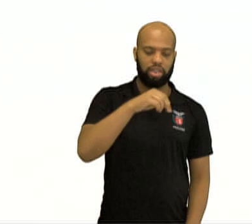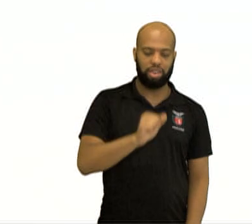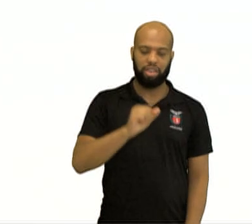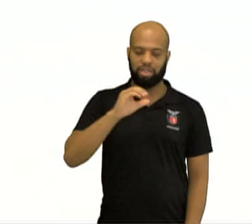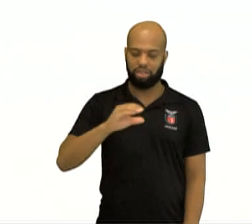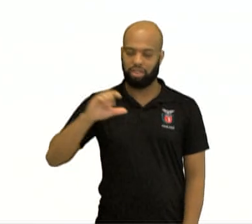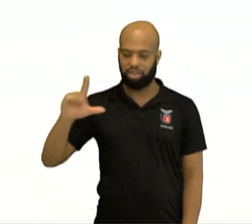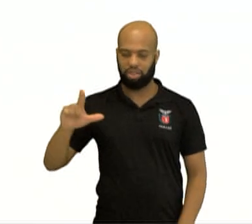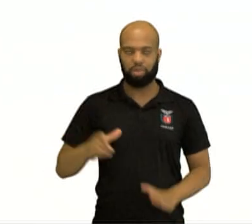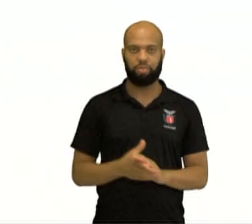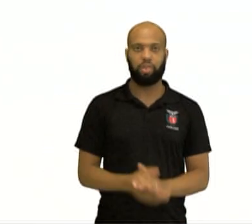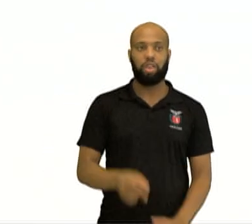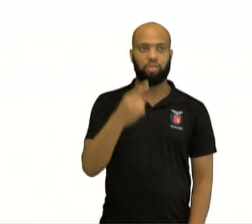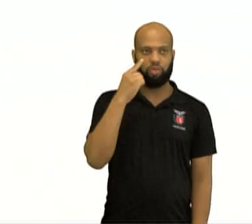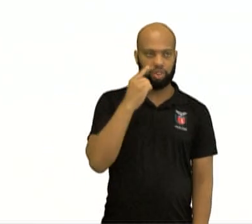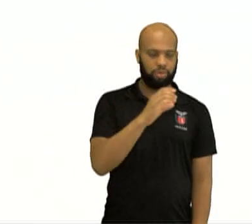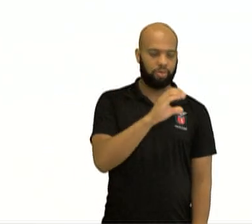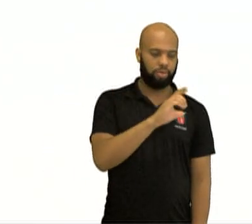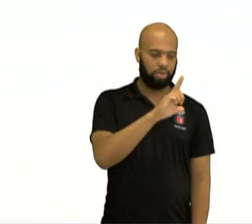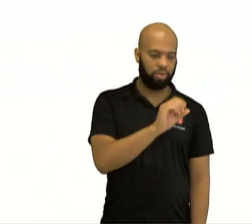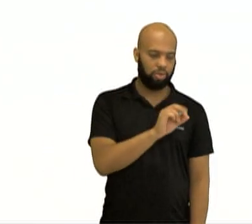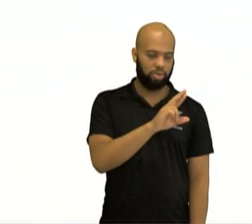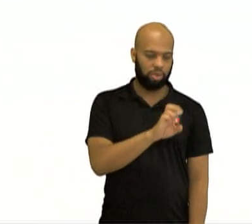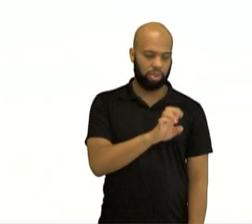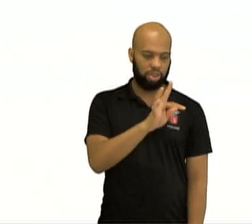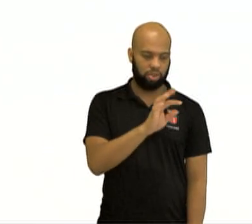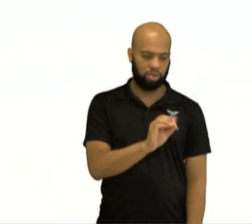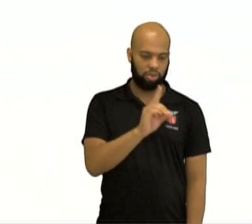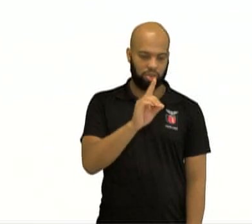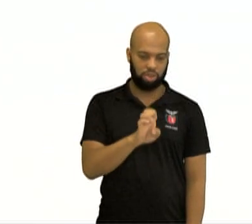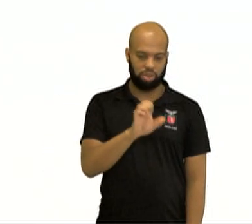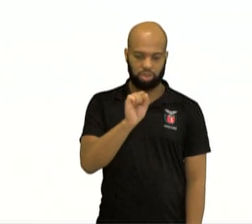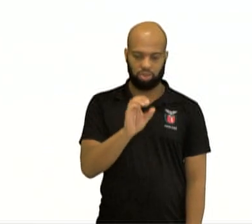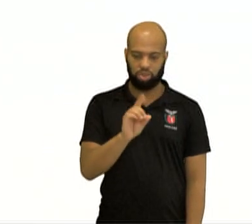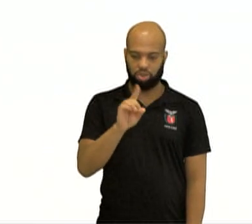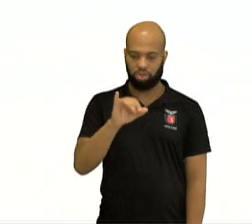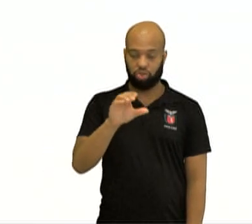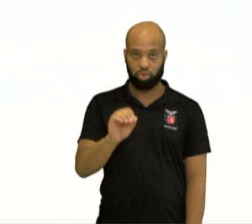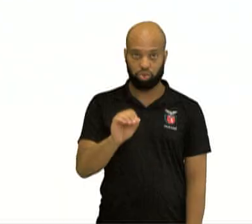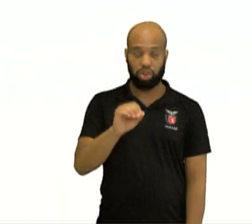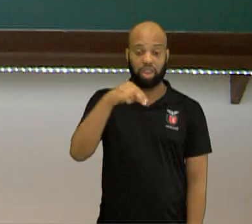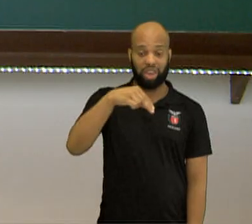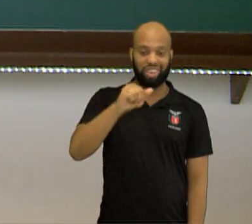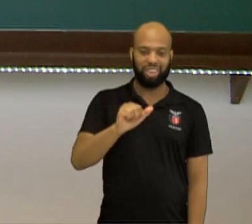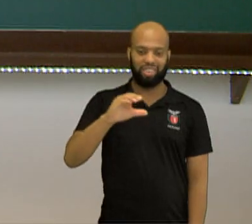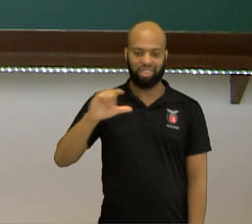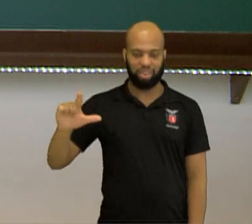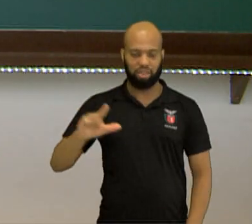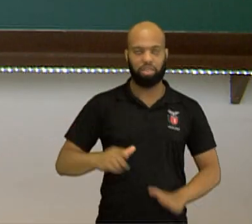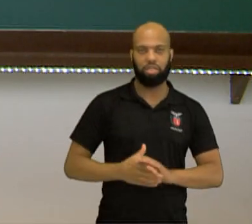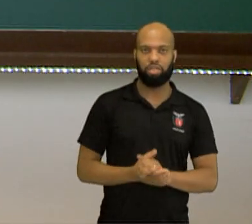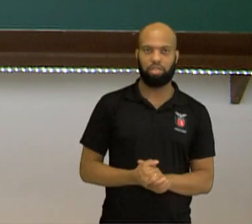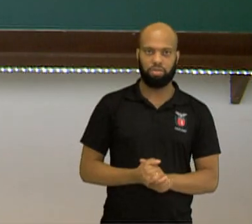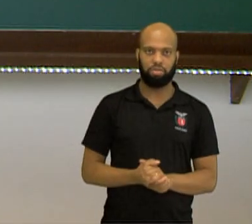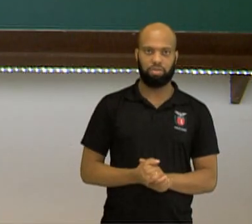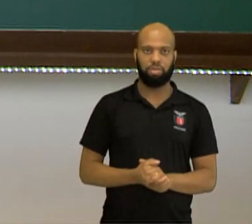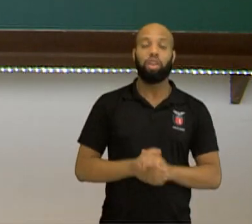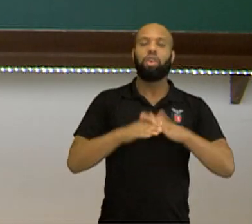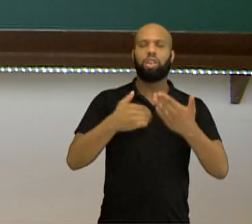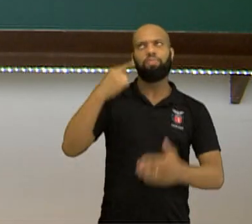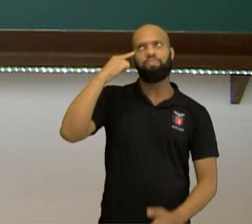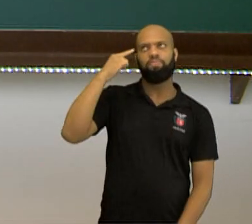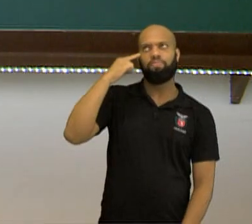lá o nome, cloreto de sódio. Sim, gente, quando eu falo em cloreto, logo me vem à cabeça átomo de